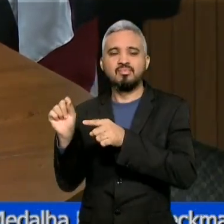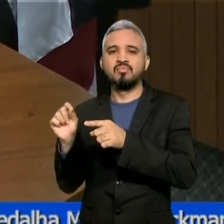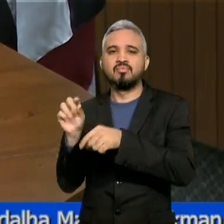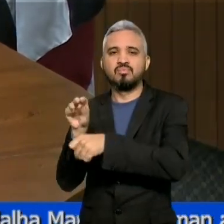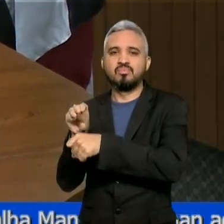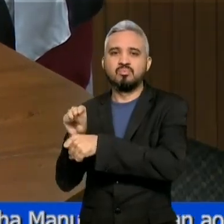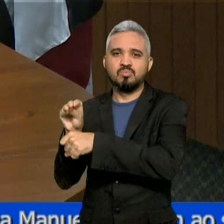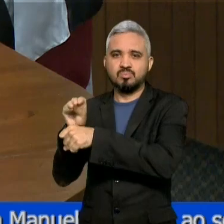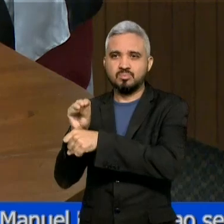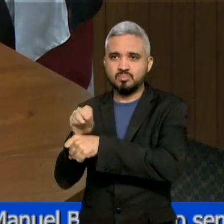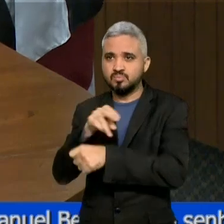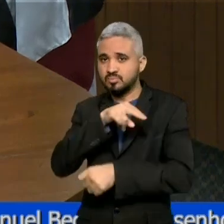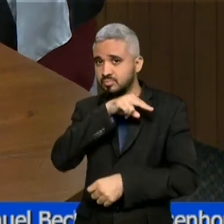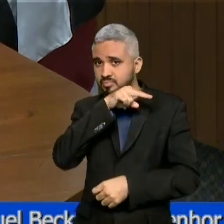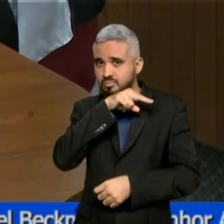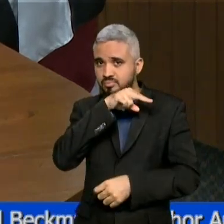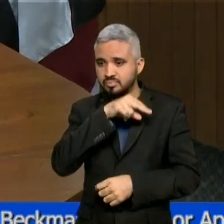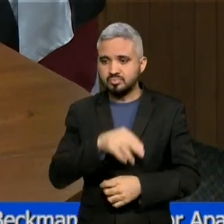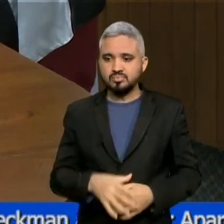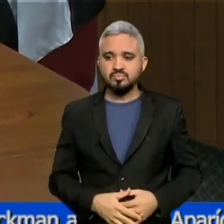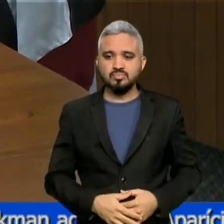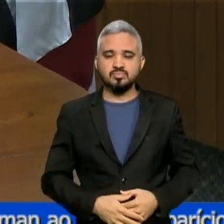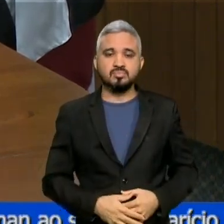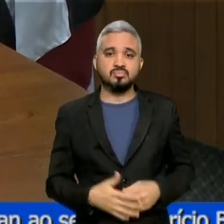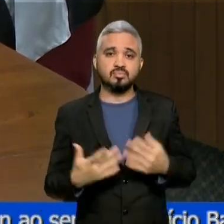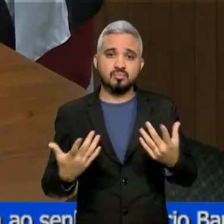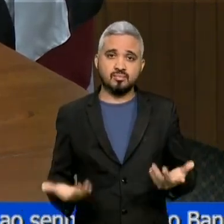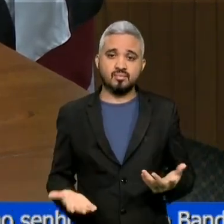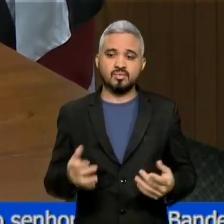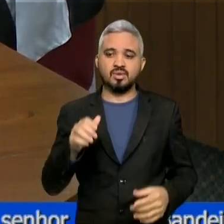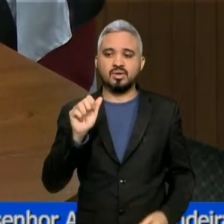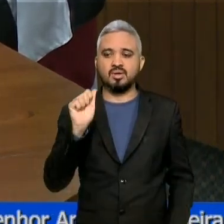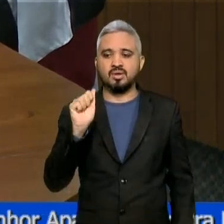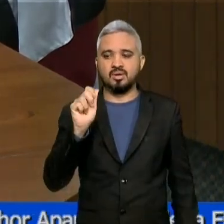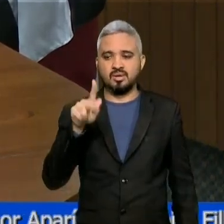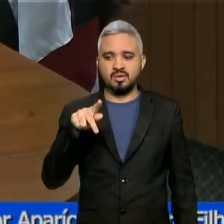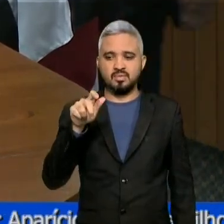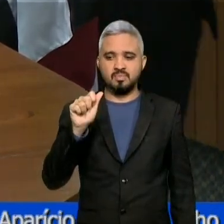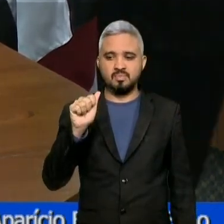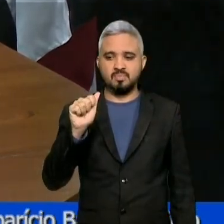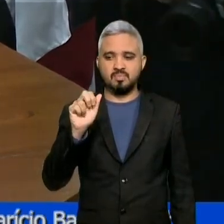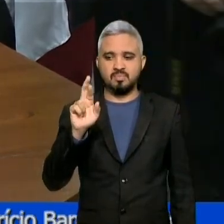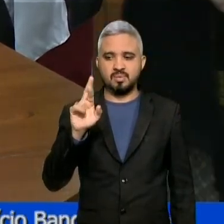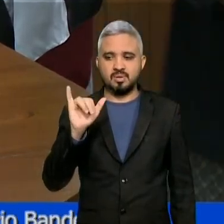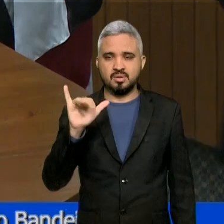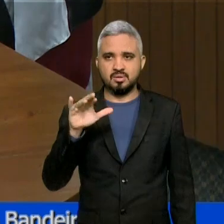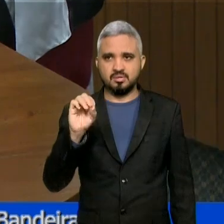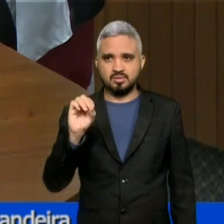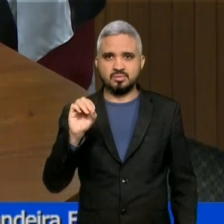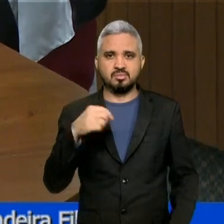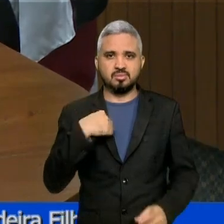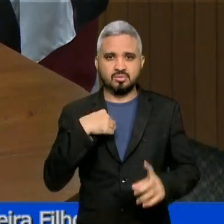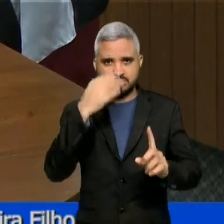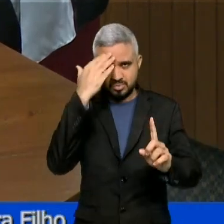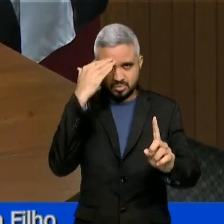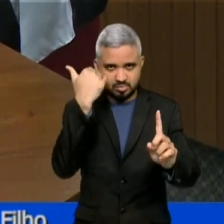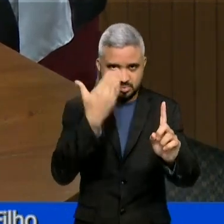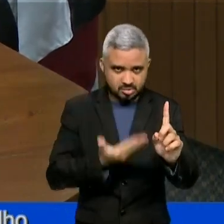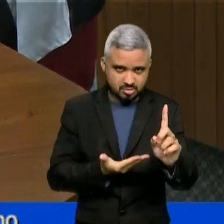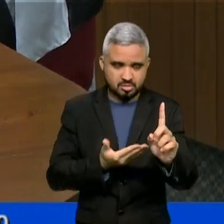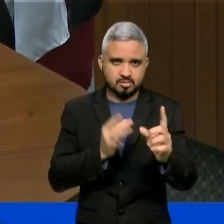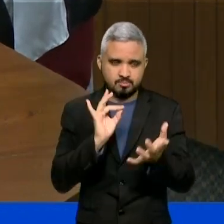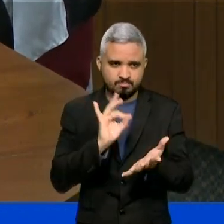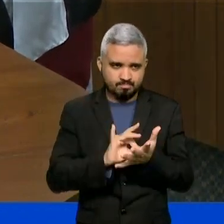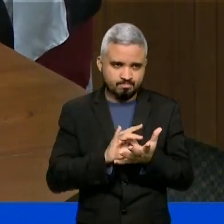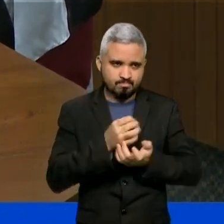nosso objetivo. Mas Aparício, meu amigo, fica aqui a homenagem sincera de seu amigo, seu colega de profissão,